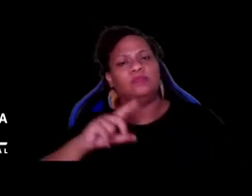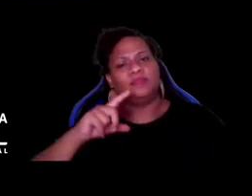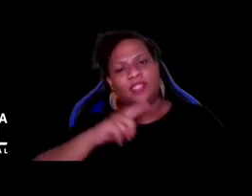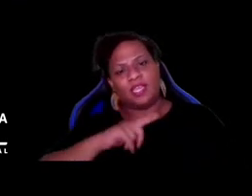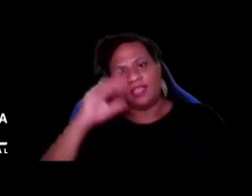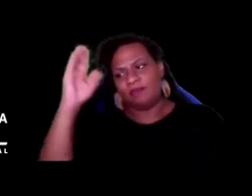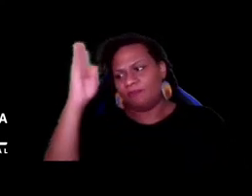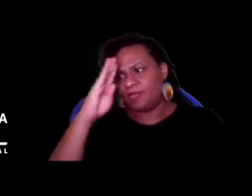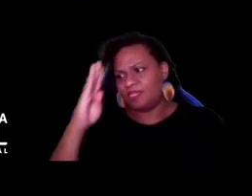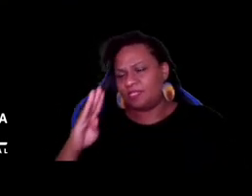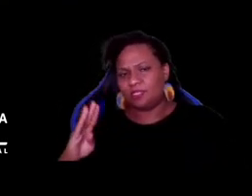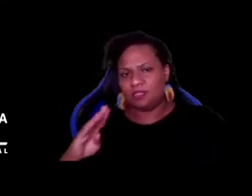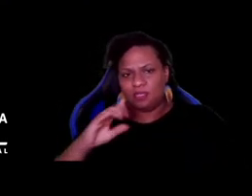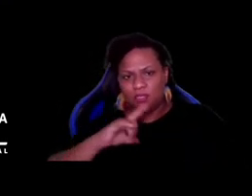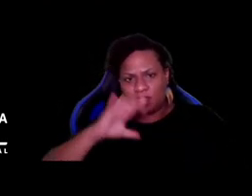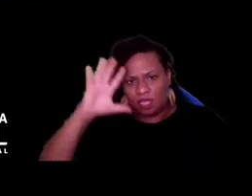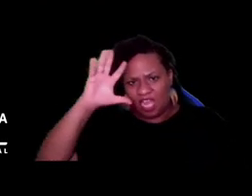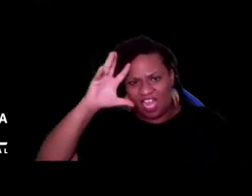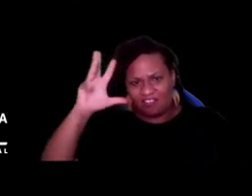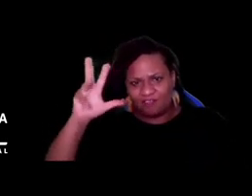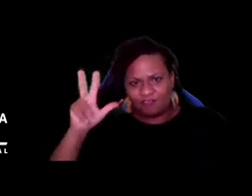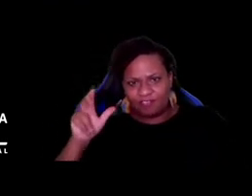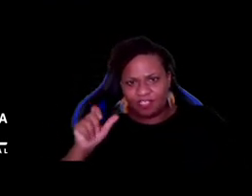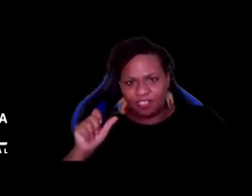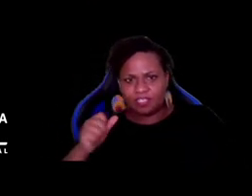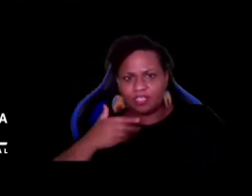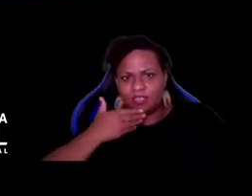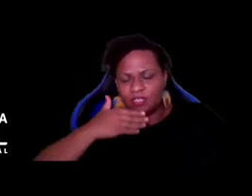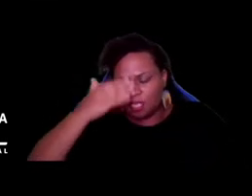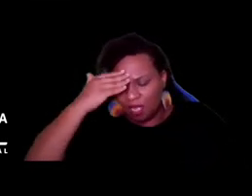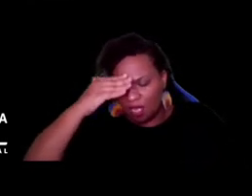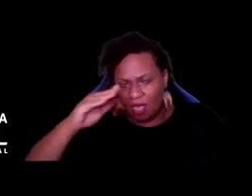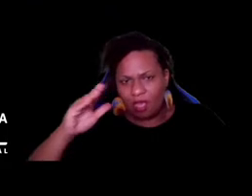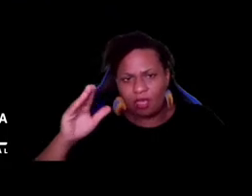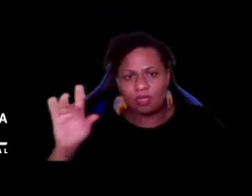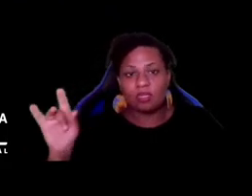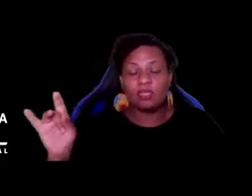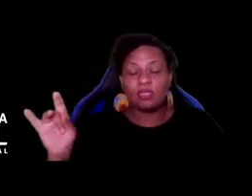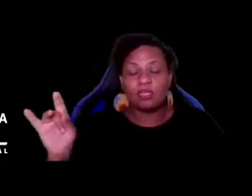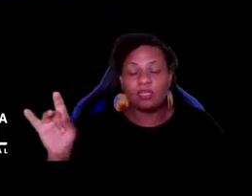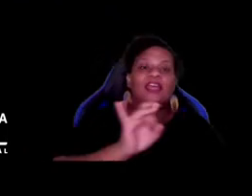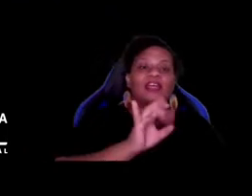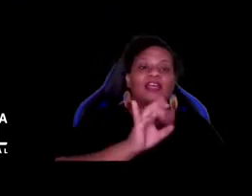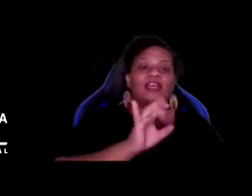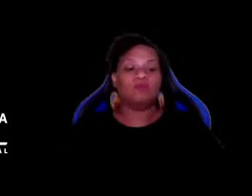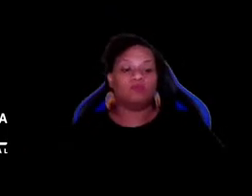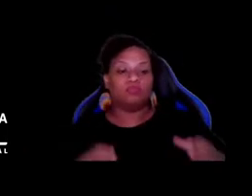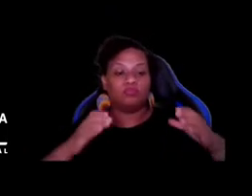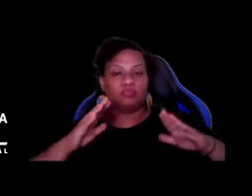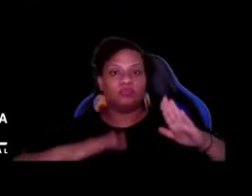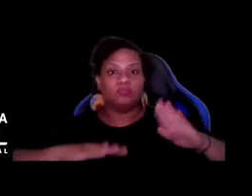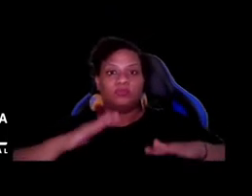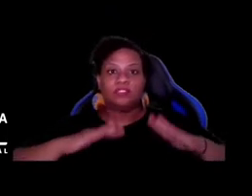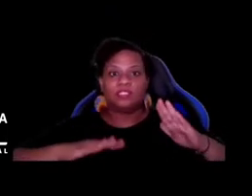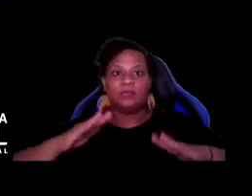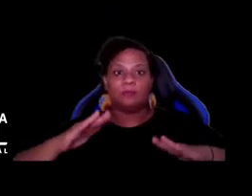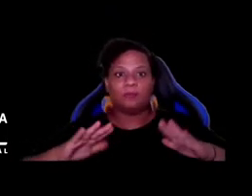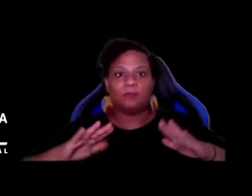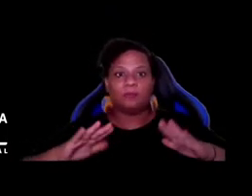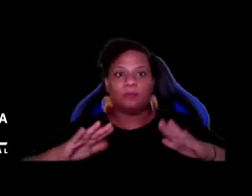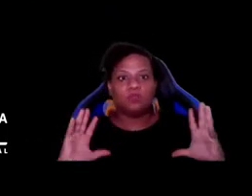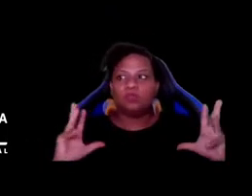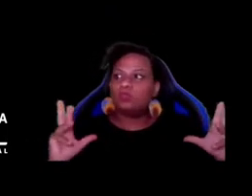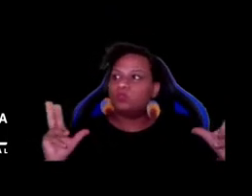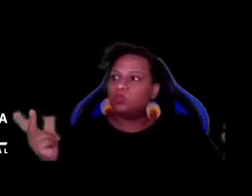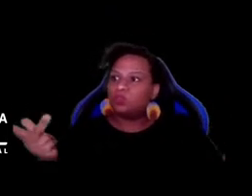tem árabe, cada um foi trazendo seus tambores, e quando a gente viu, todos estavam